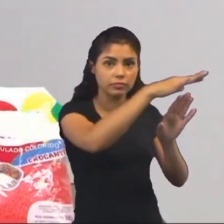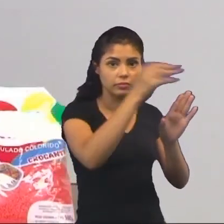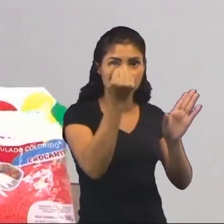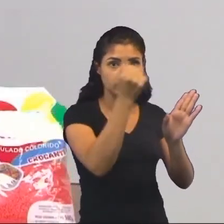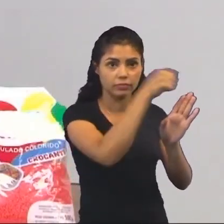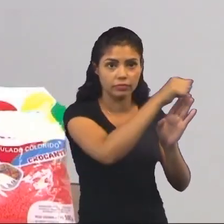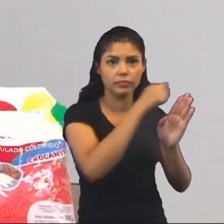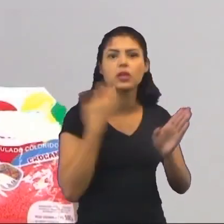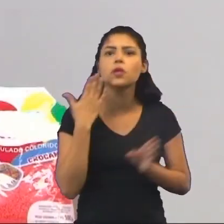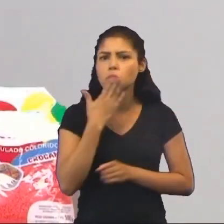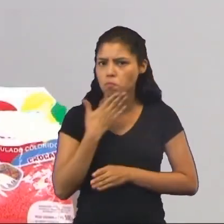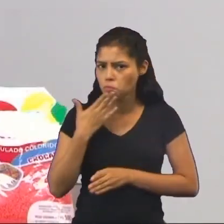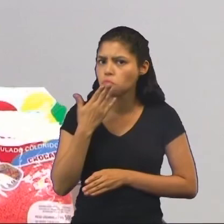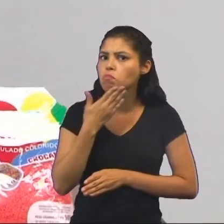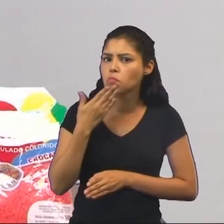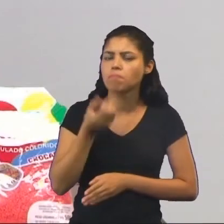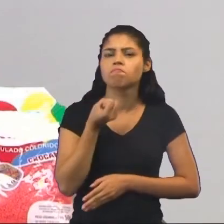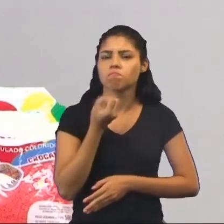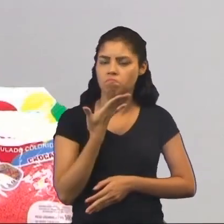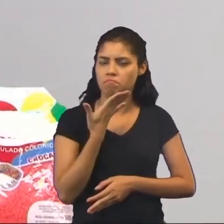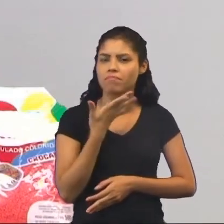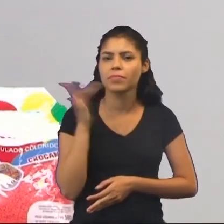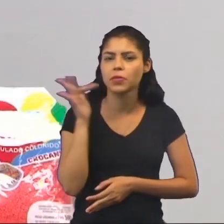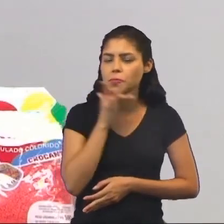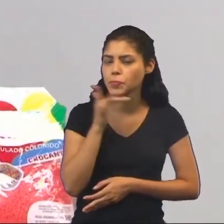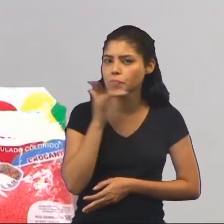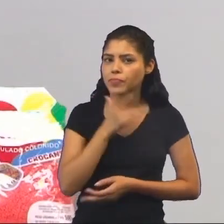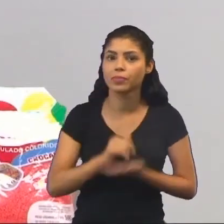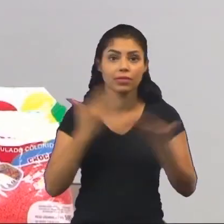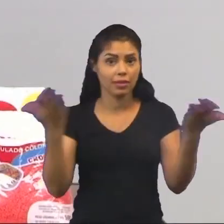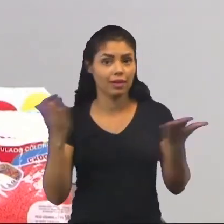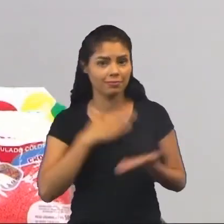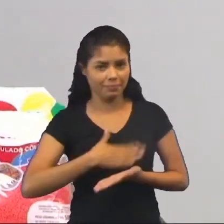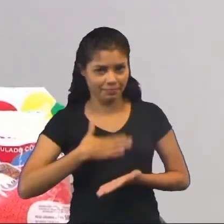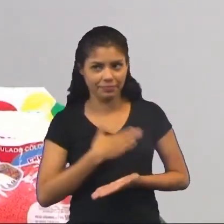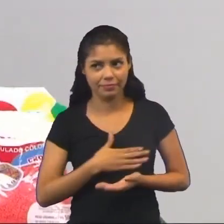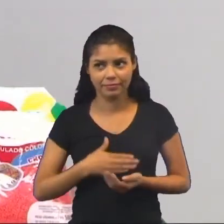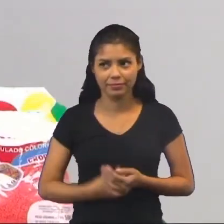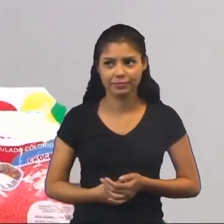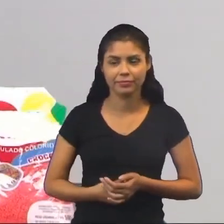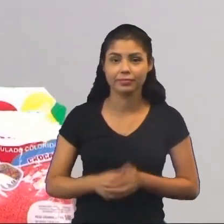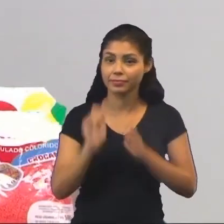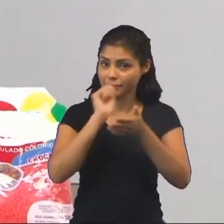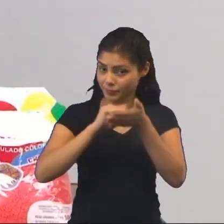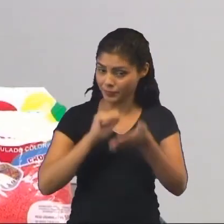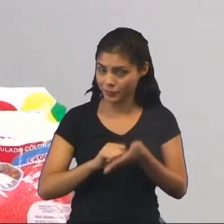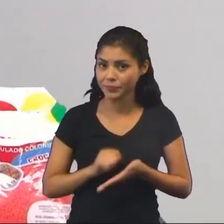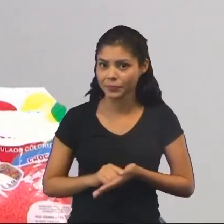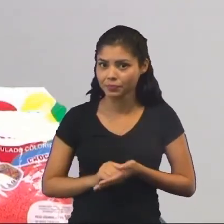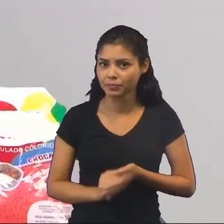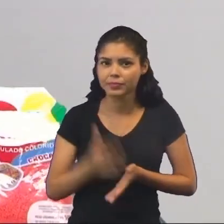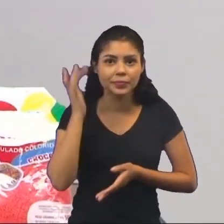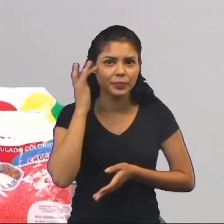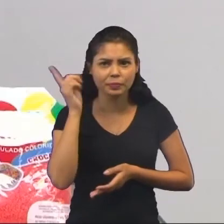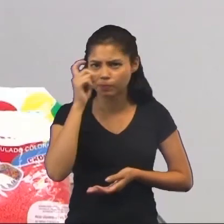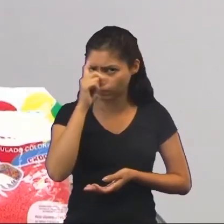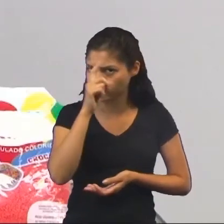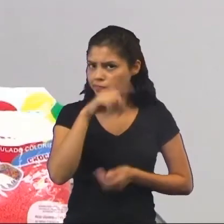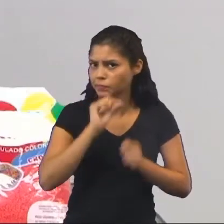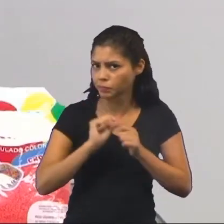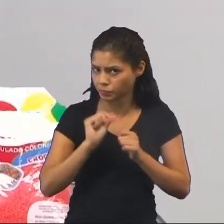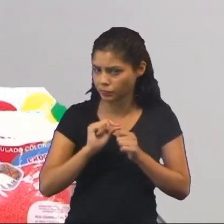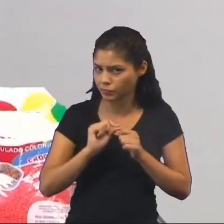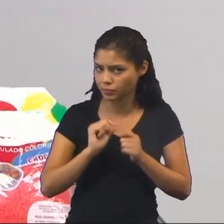ficar mais gostoso, tá bom? Então, e aí, vocês gostaram desta receita? Vocês acharam difícil